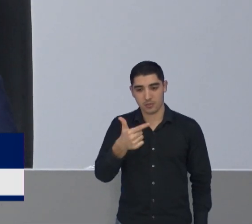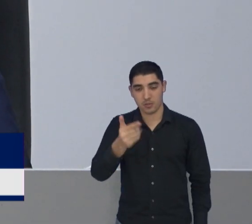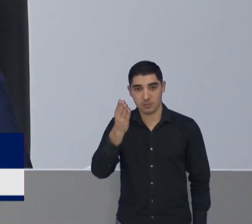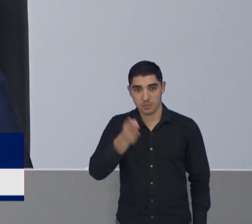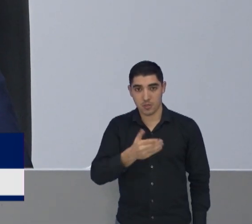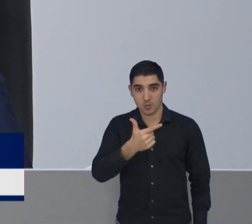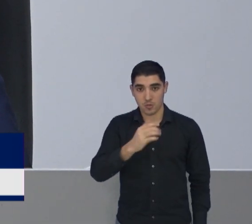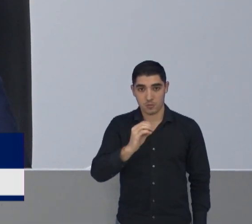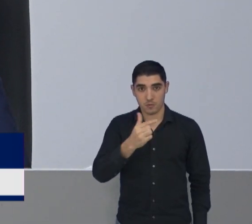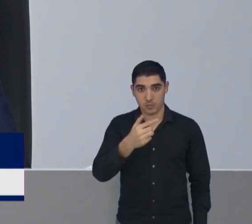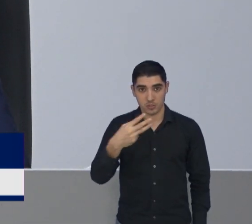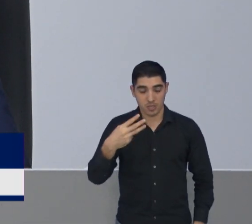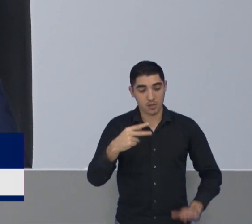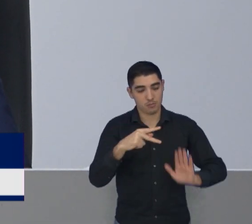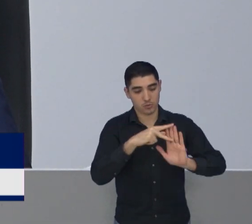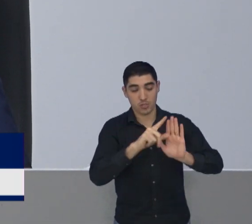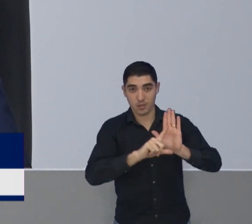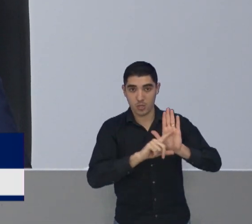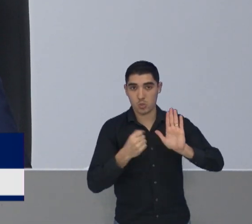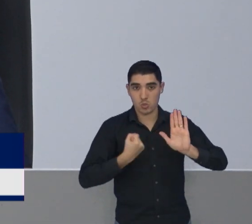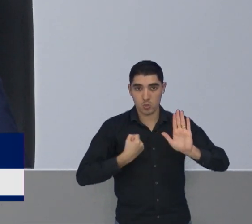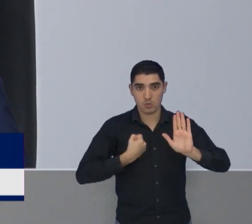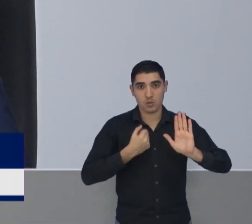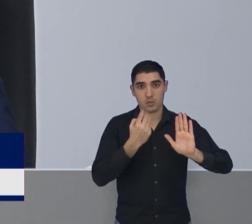10632/2023, projeto de lei número